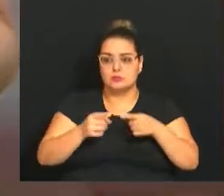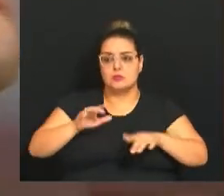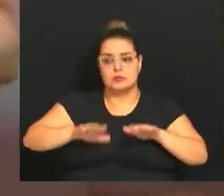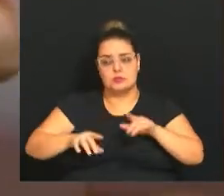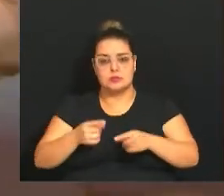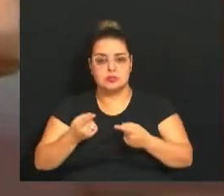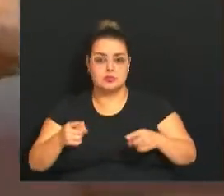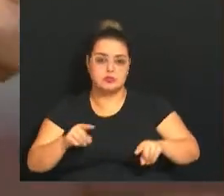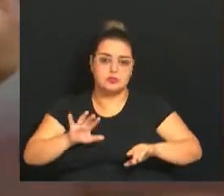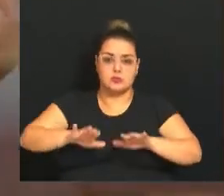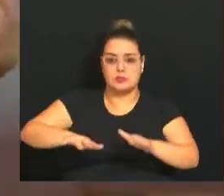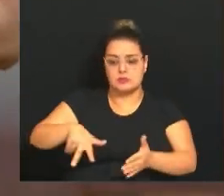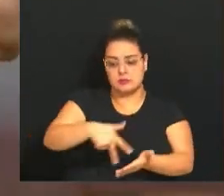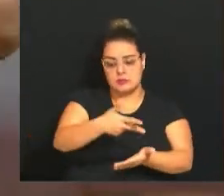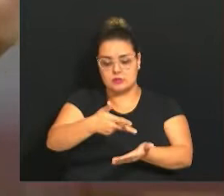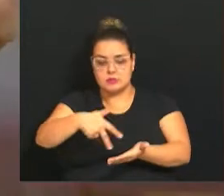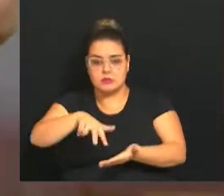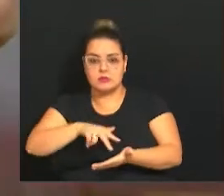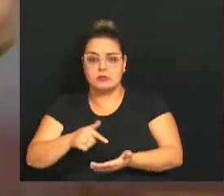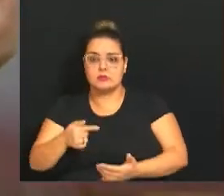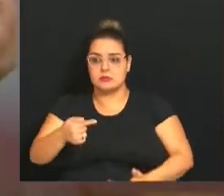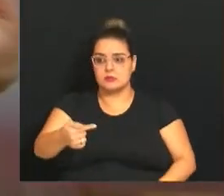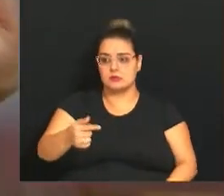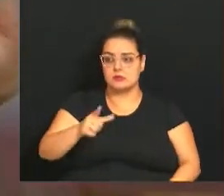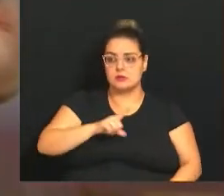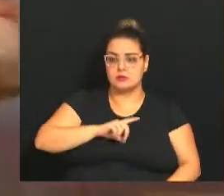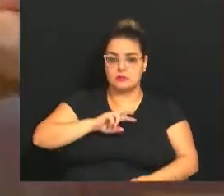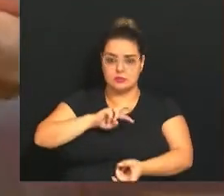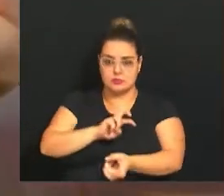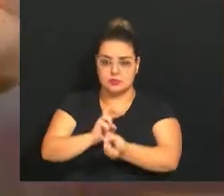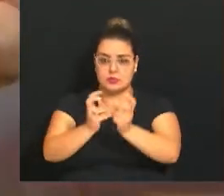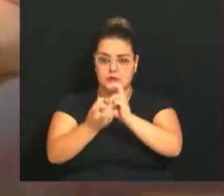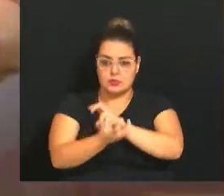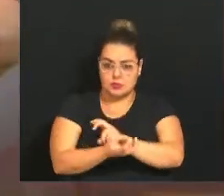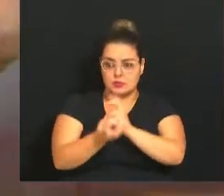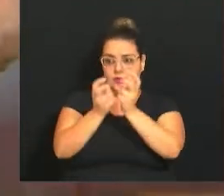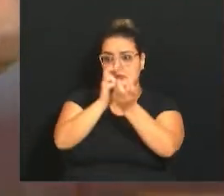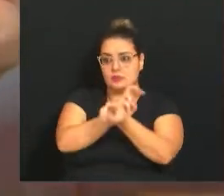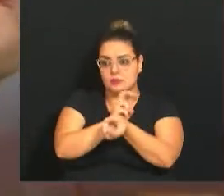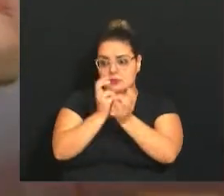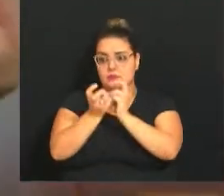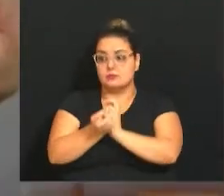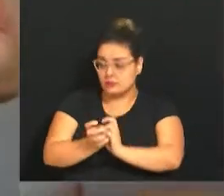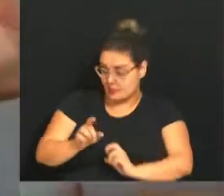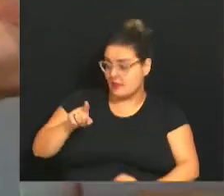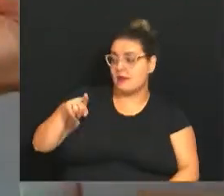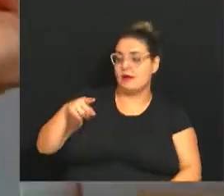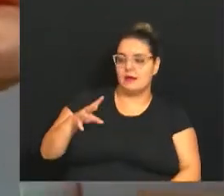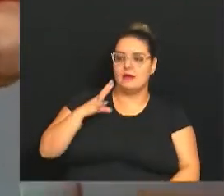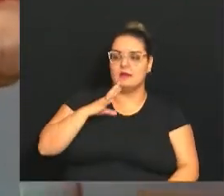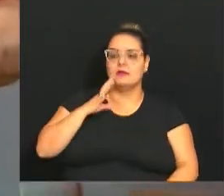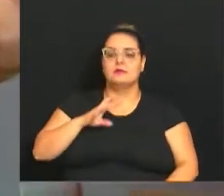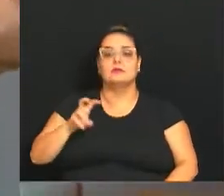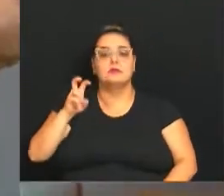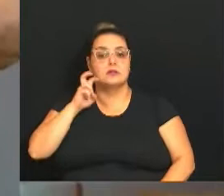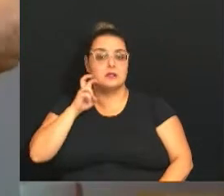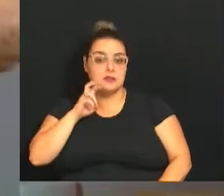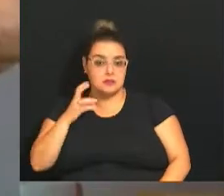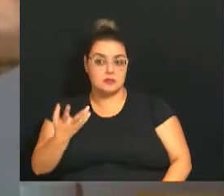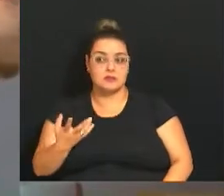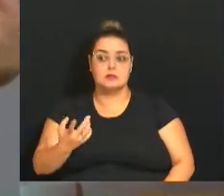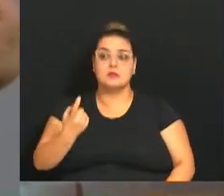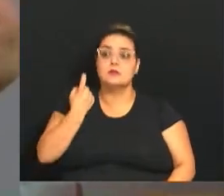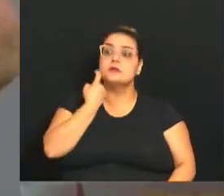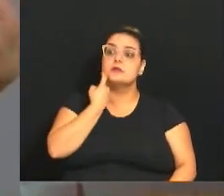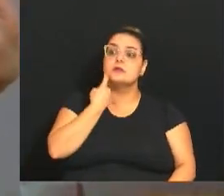vezes é dança. Semana que vem vai ter um de capoeira, que é uma demonstração de capoeira super bacana na quinta. E na sexta